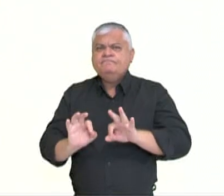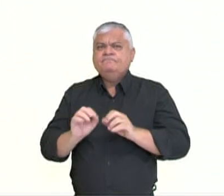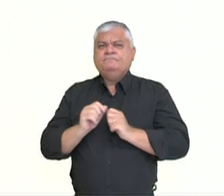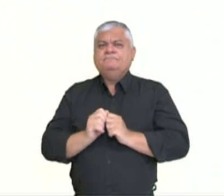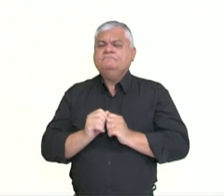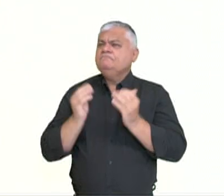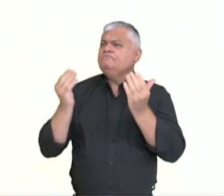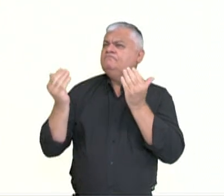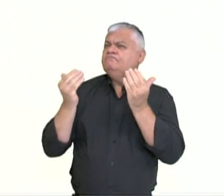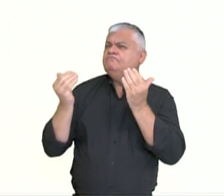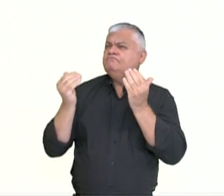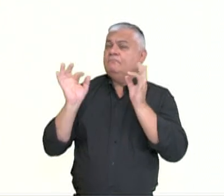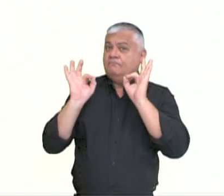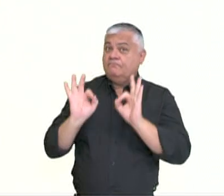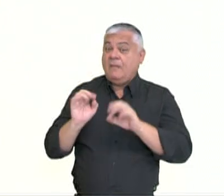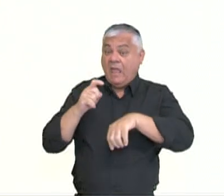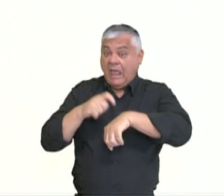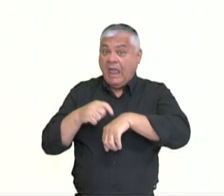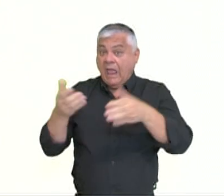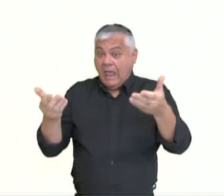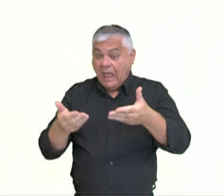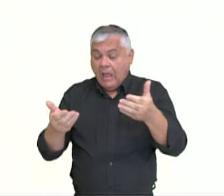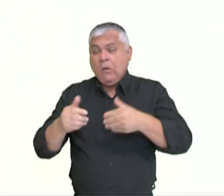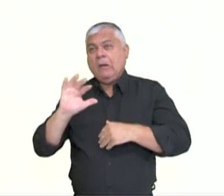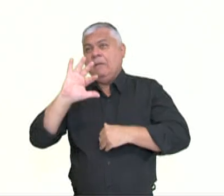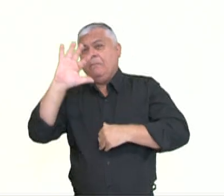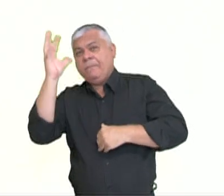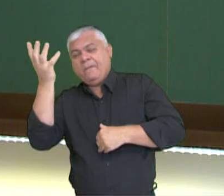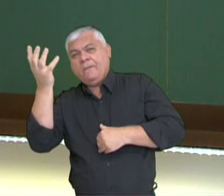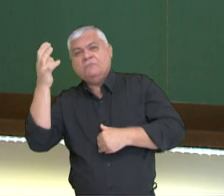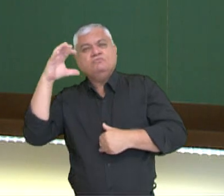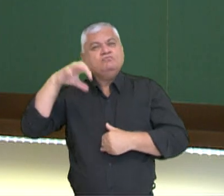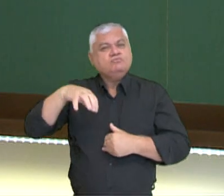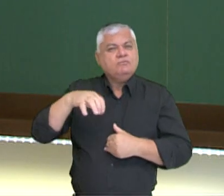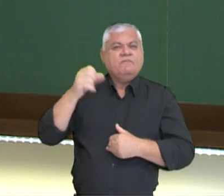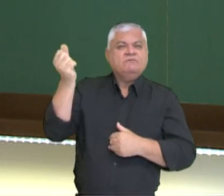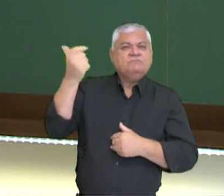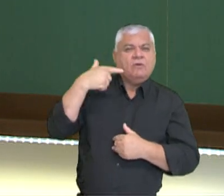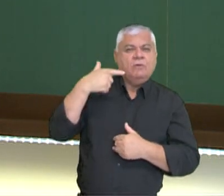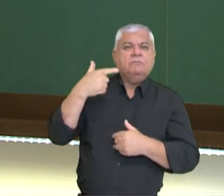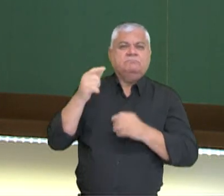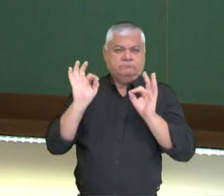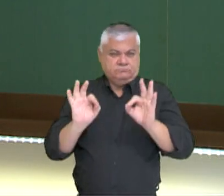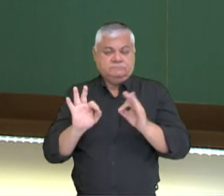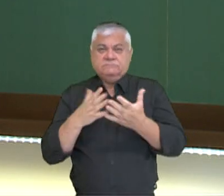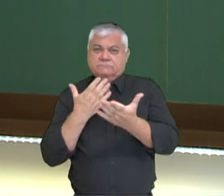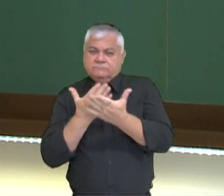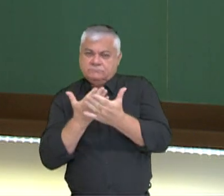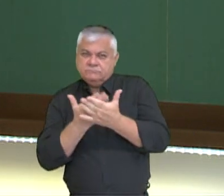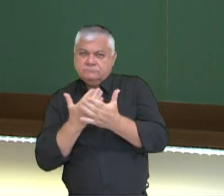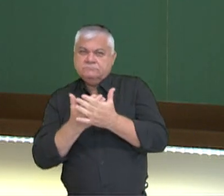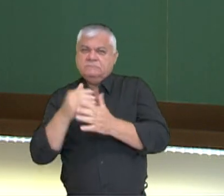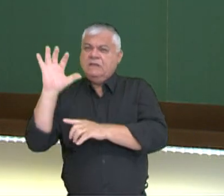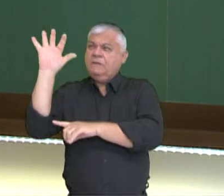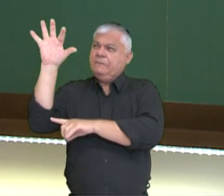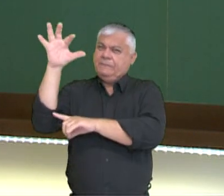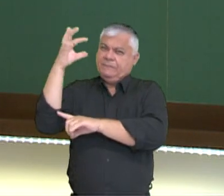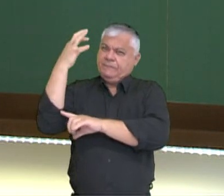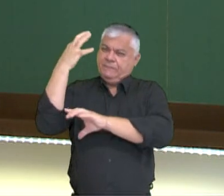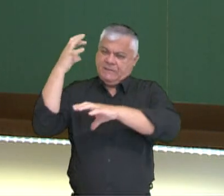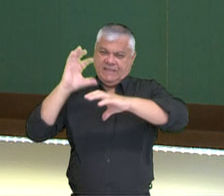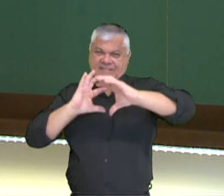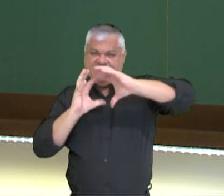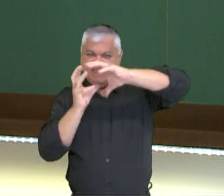eu vou ter o tempo atmosférico. E com base em estudos, em imagens de satélite, em